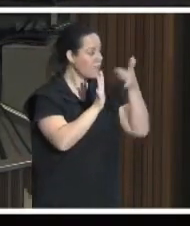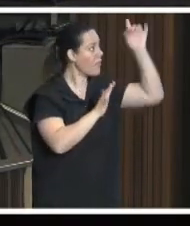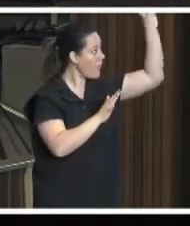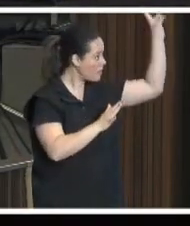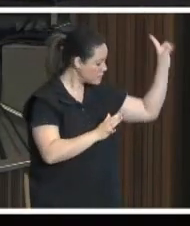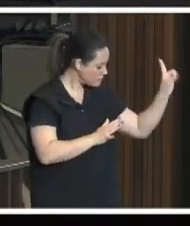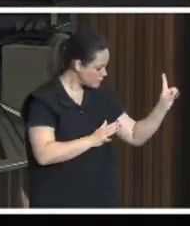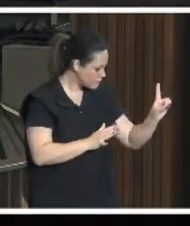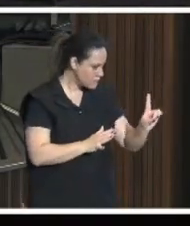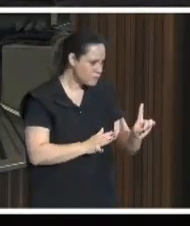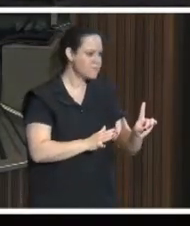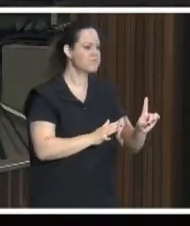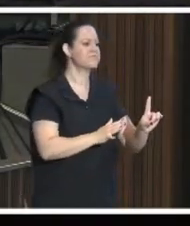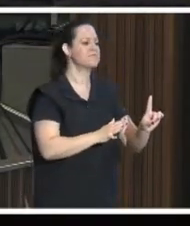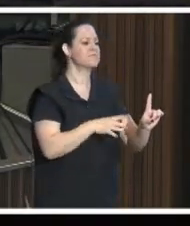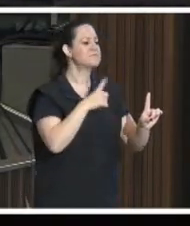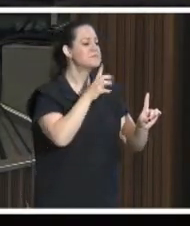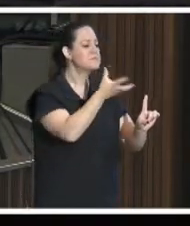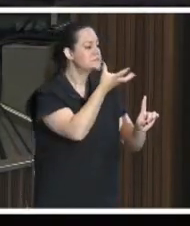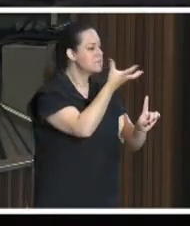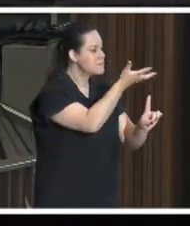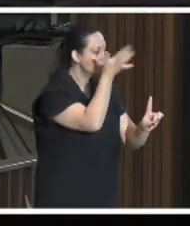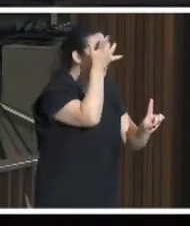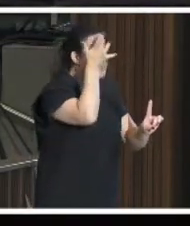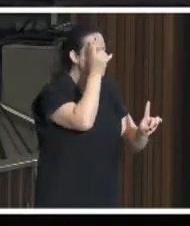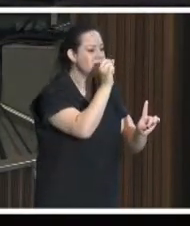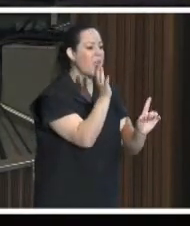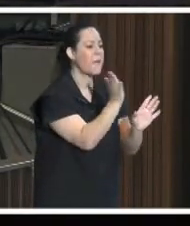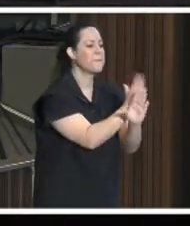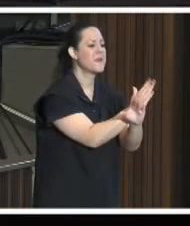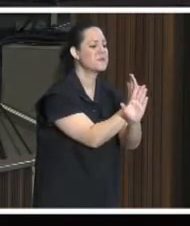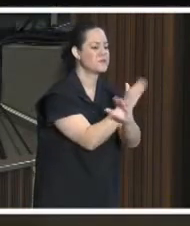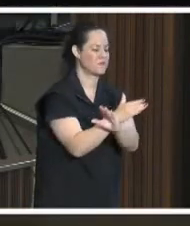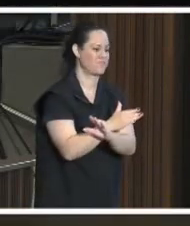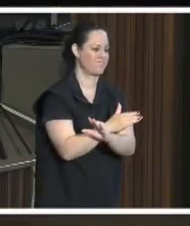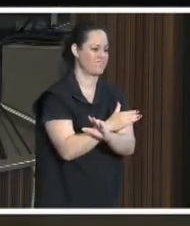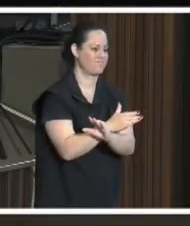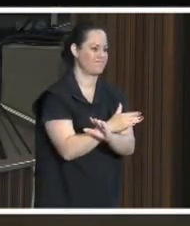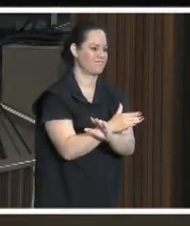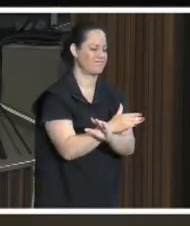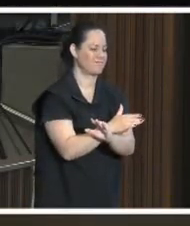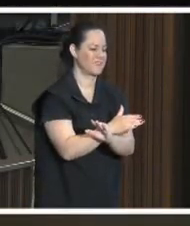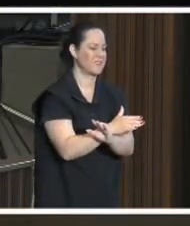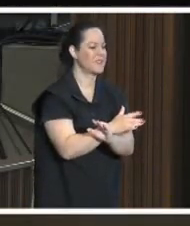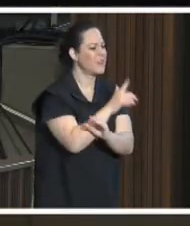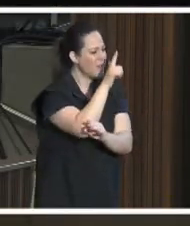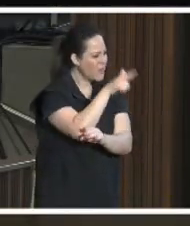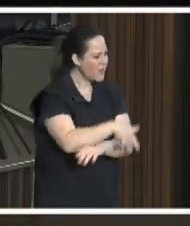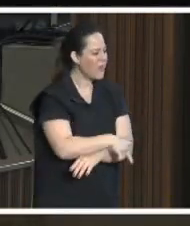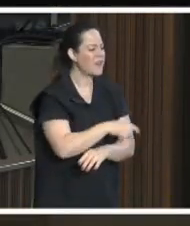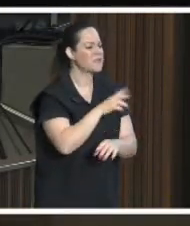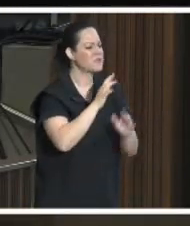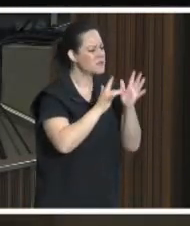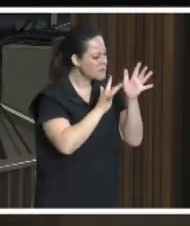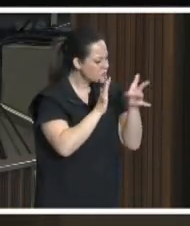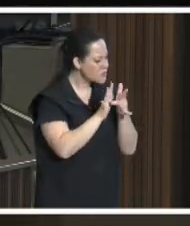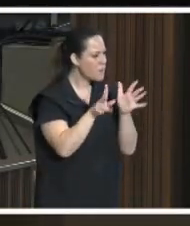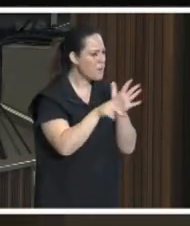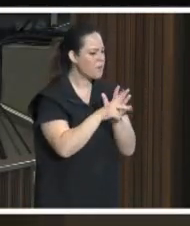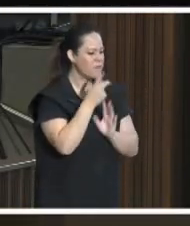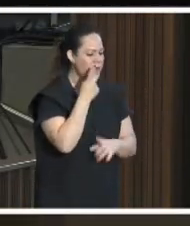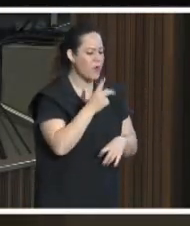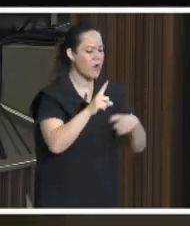ao mundo buscar aquele que havia se perdido. Estas foram as palavras do Senhor Jesus em